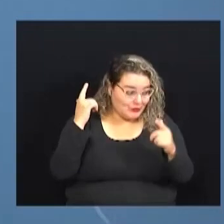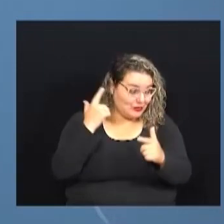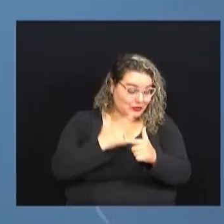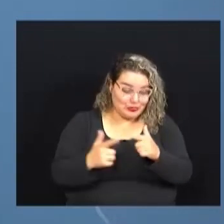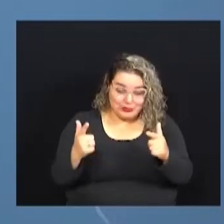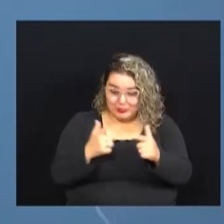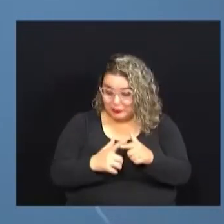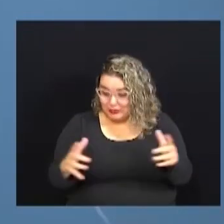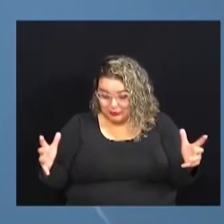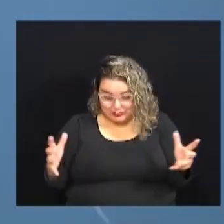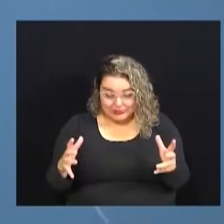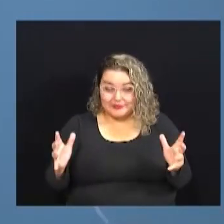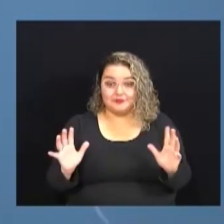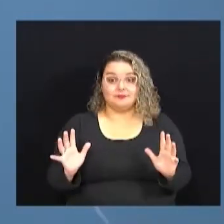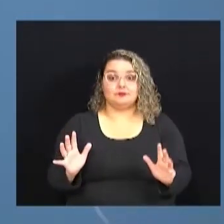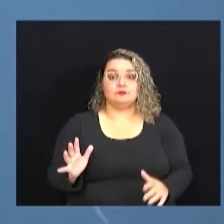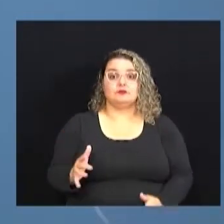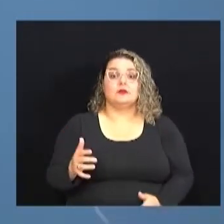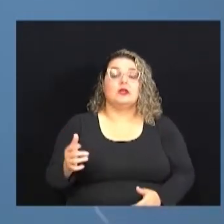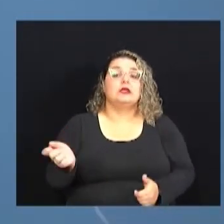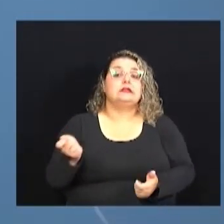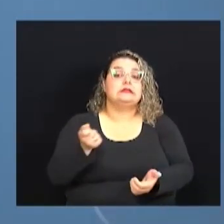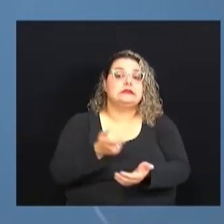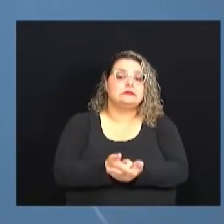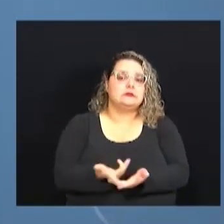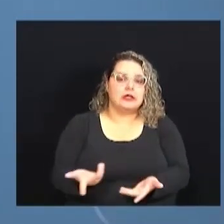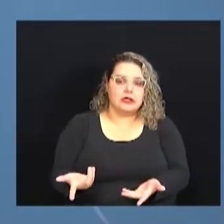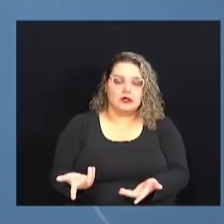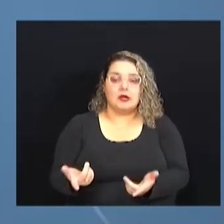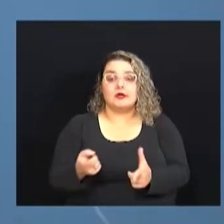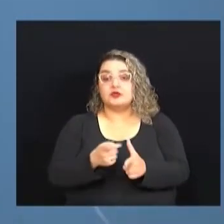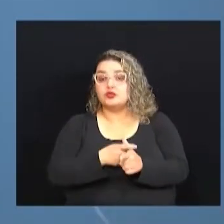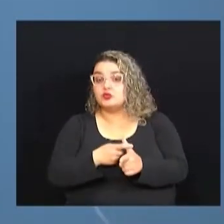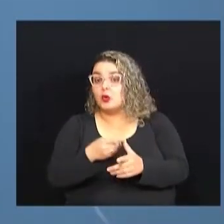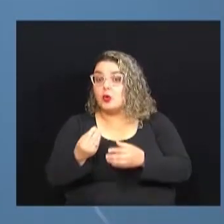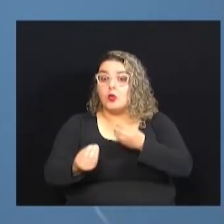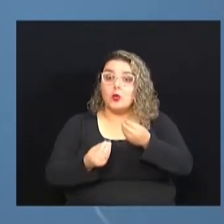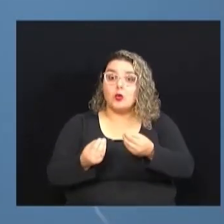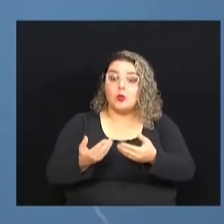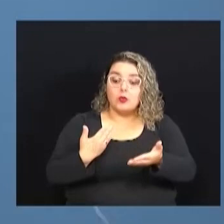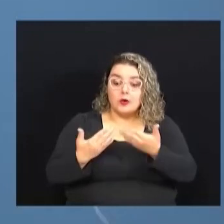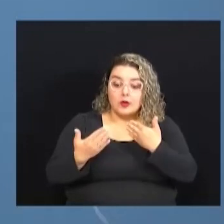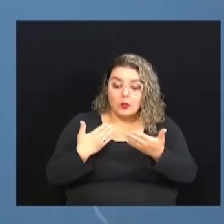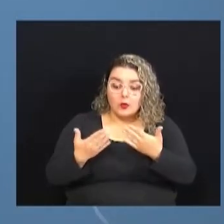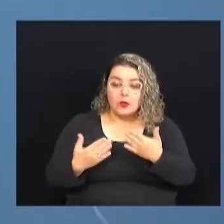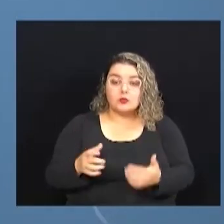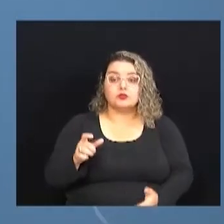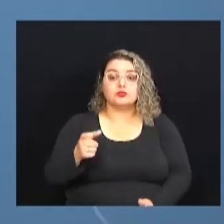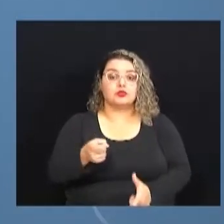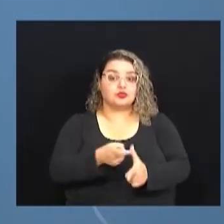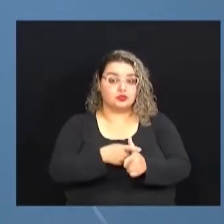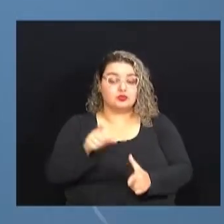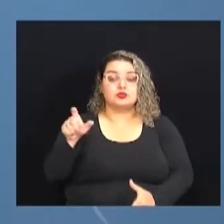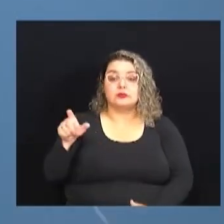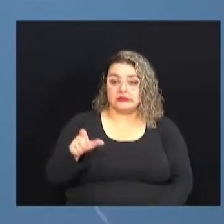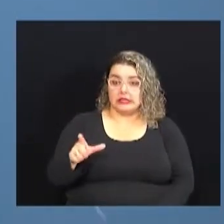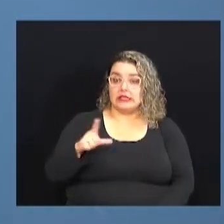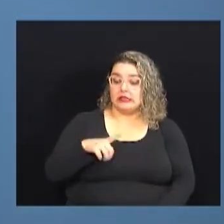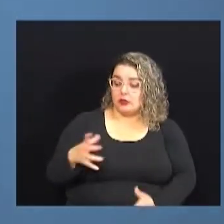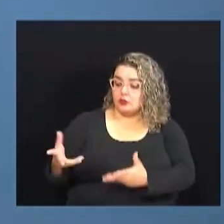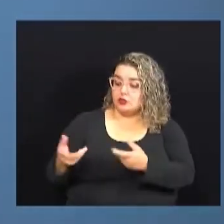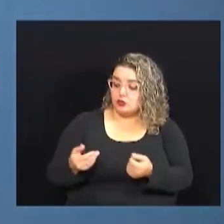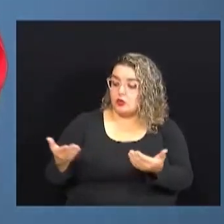nas suas contas. Para falar disso, sobre quitar dívidas, sobre como negociar essas dívidas do cartão, temos o